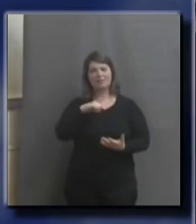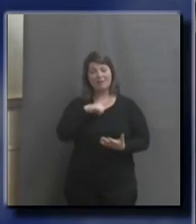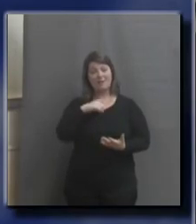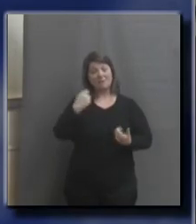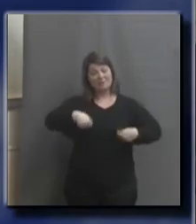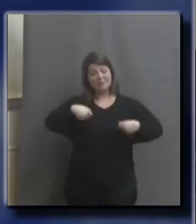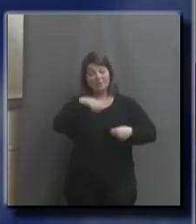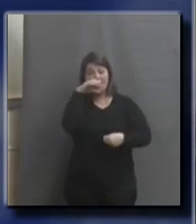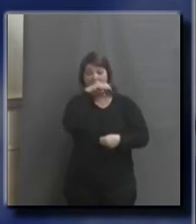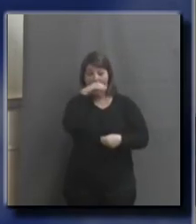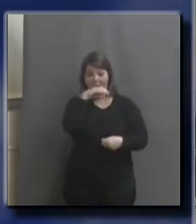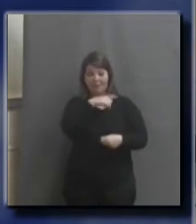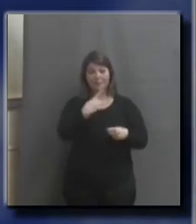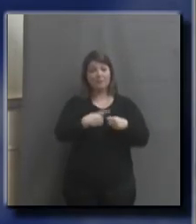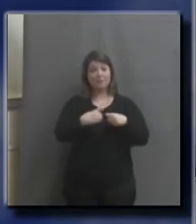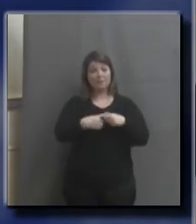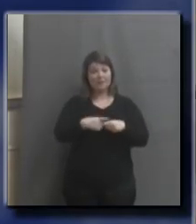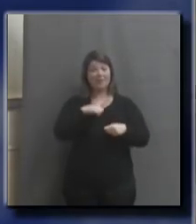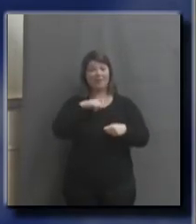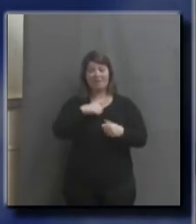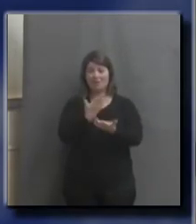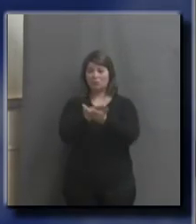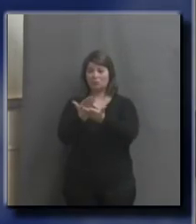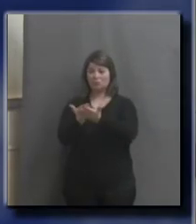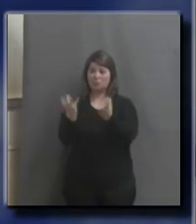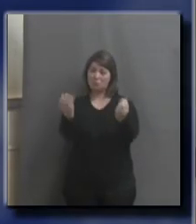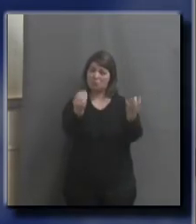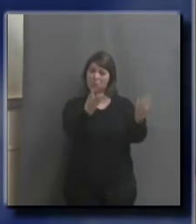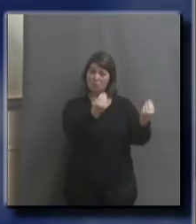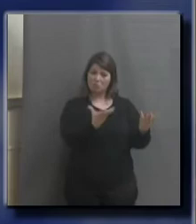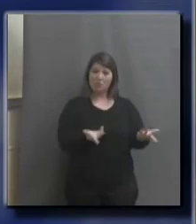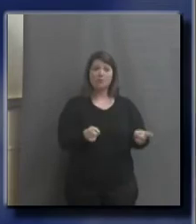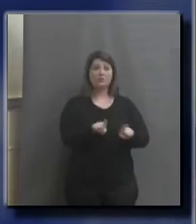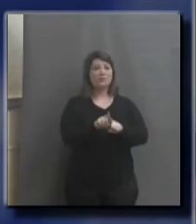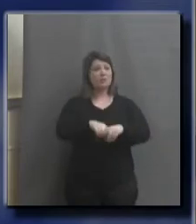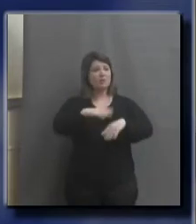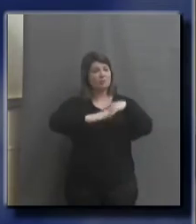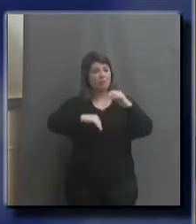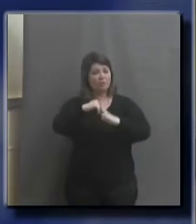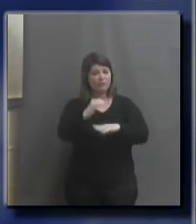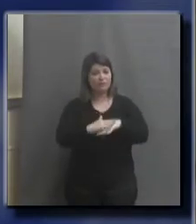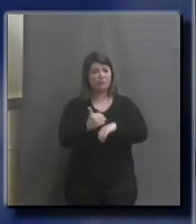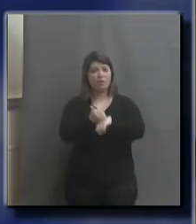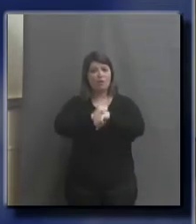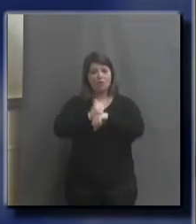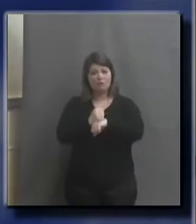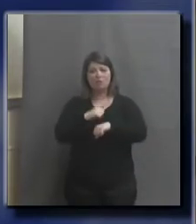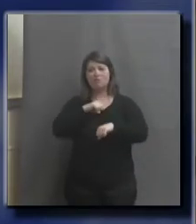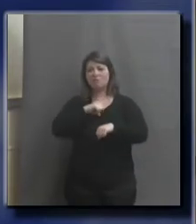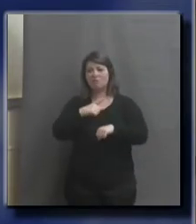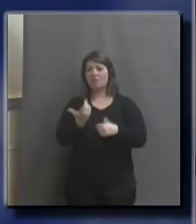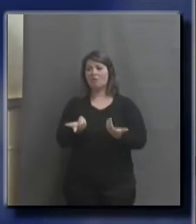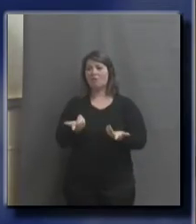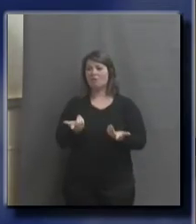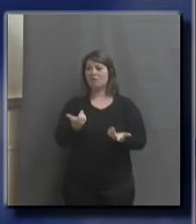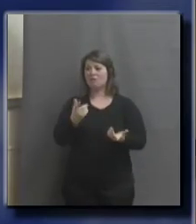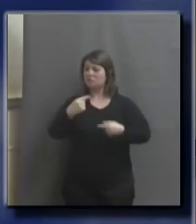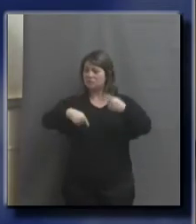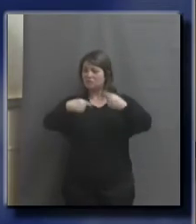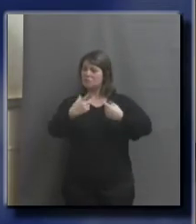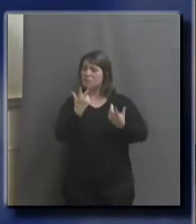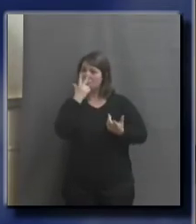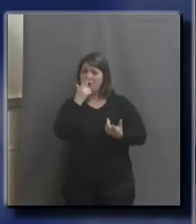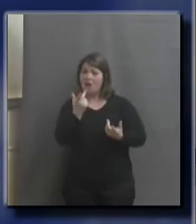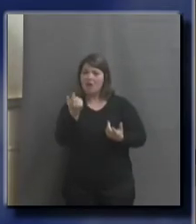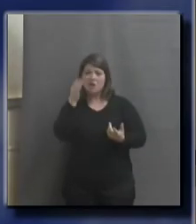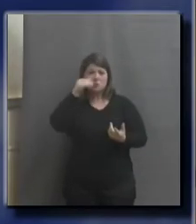rápida, porque temos muitos estudantes aqui, temos profissionais que não estão tão afeitos a essa discussão porque